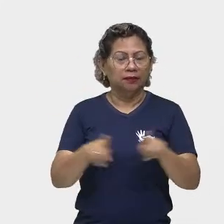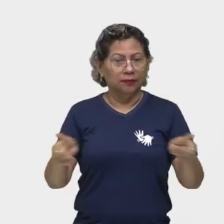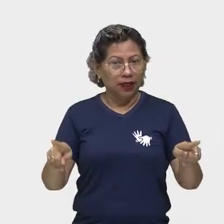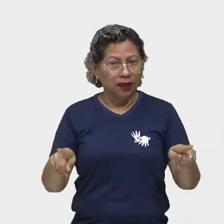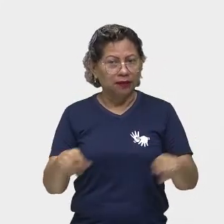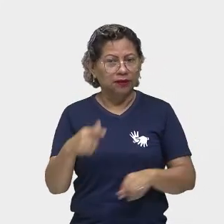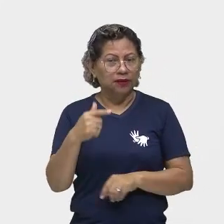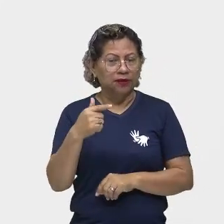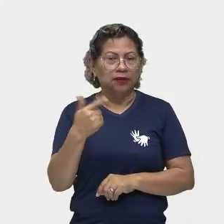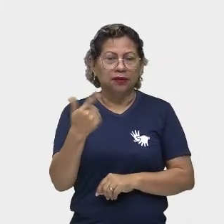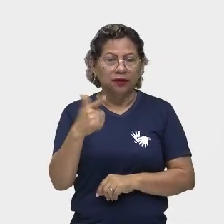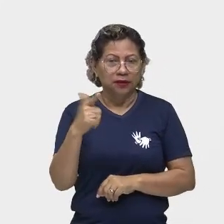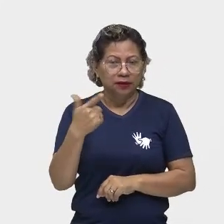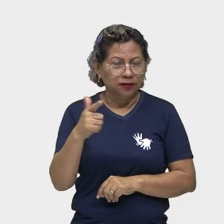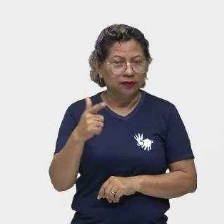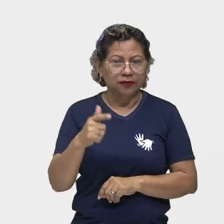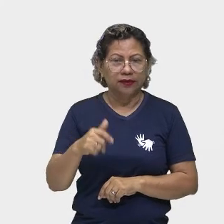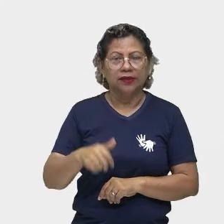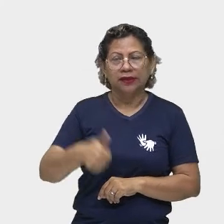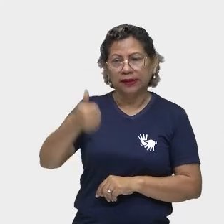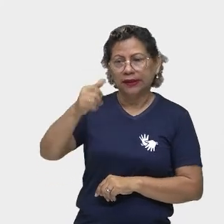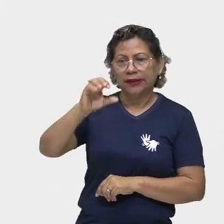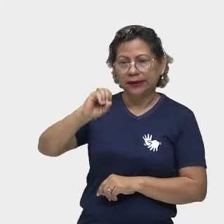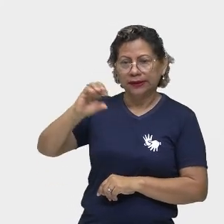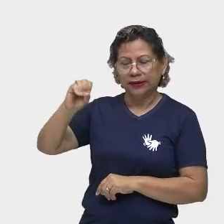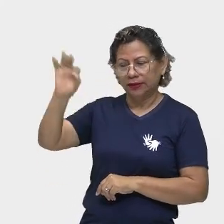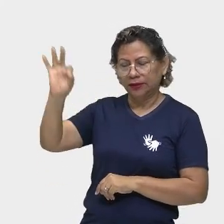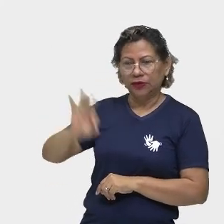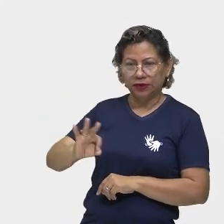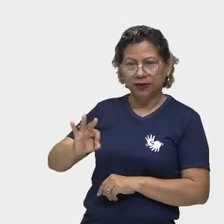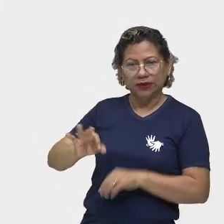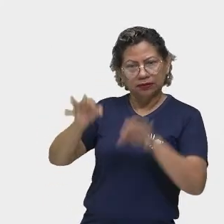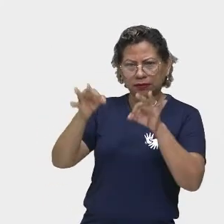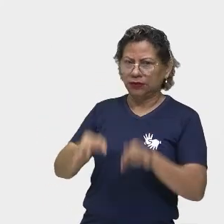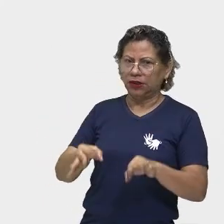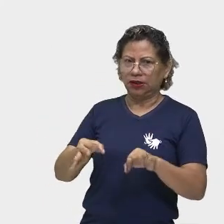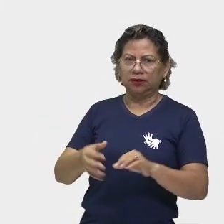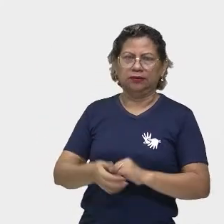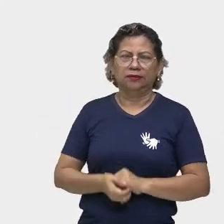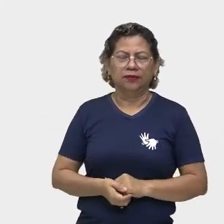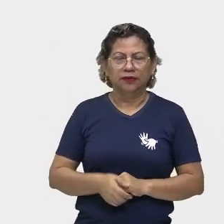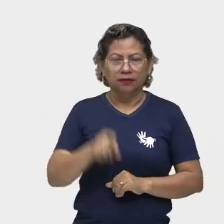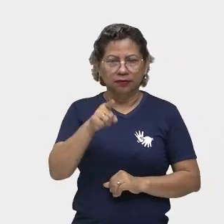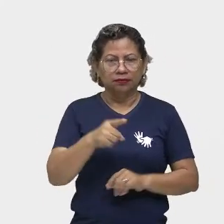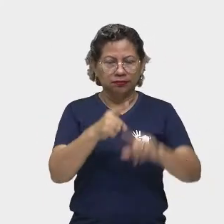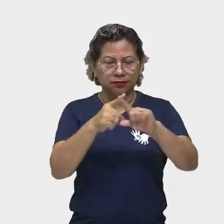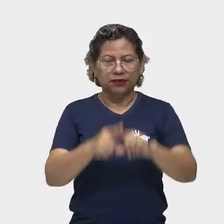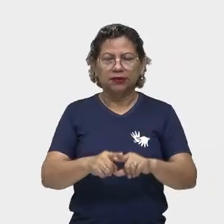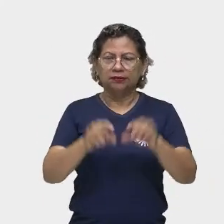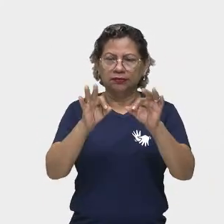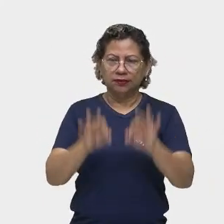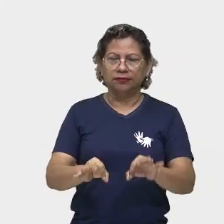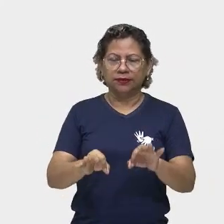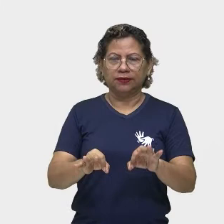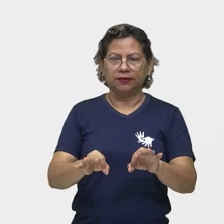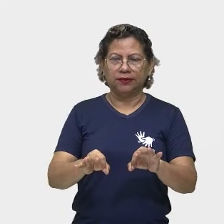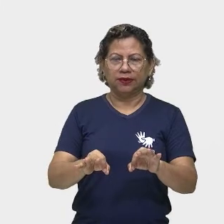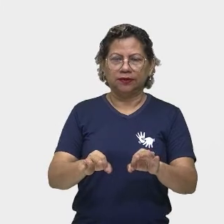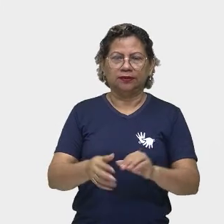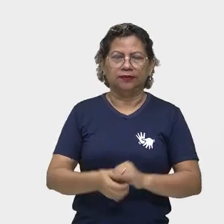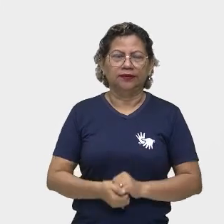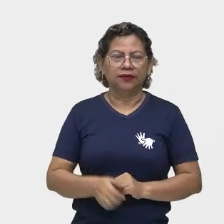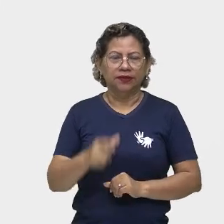não existem formas 100% limpas de realizar esse processo. Assinale a alternativa que indica, respectivamente,